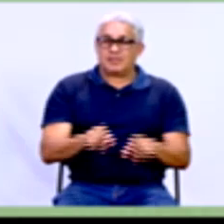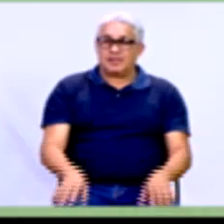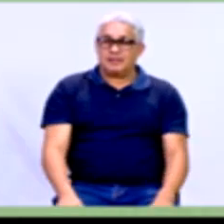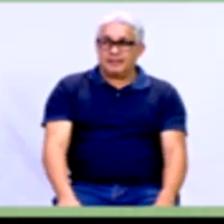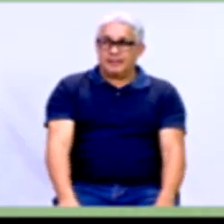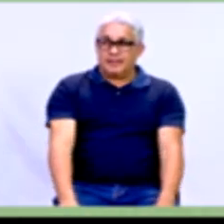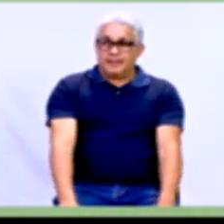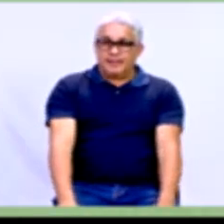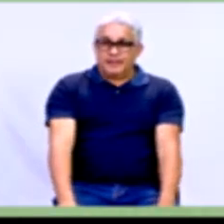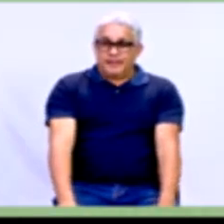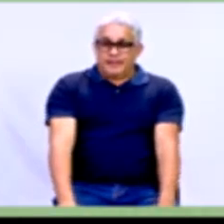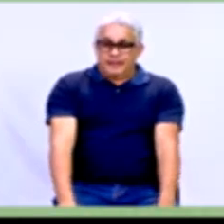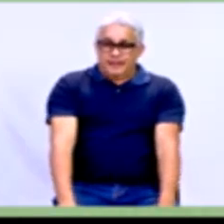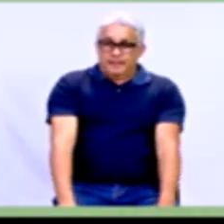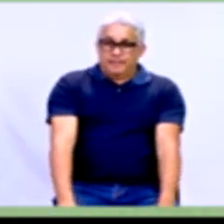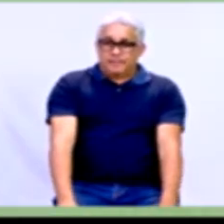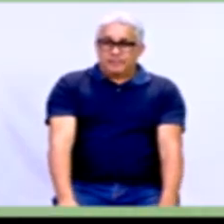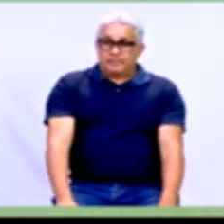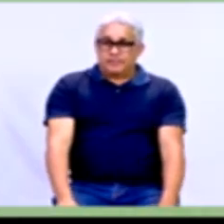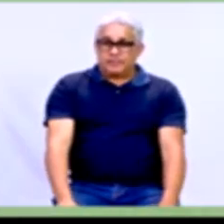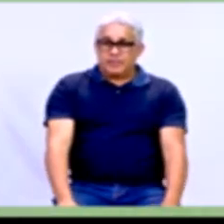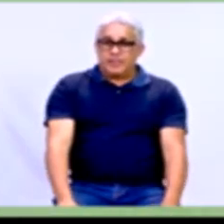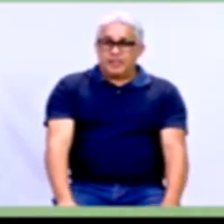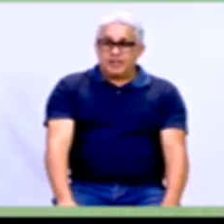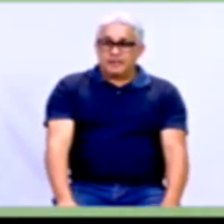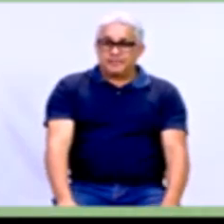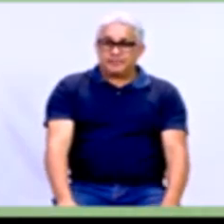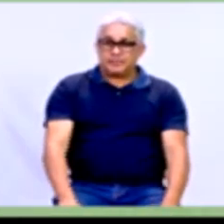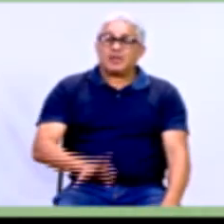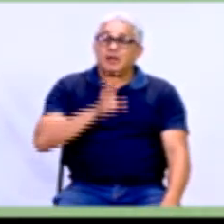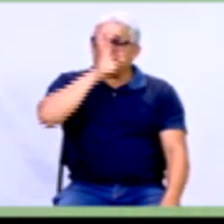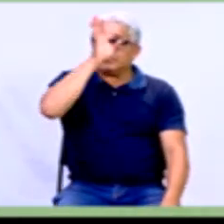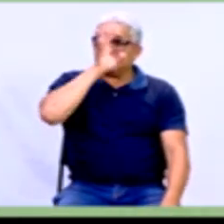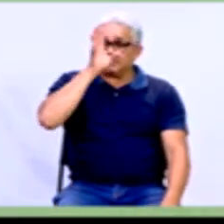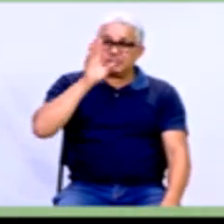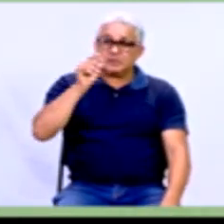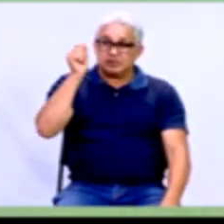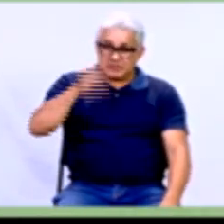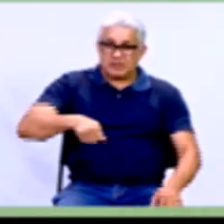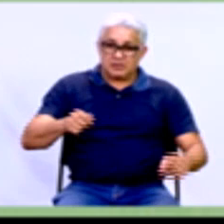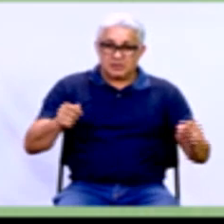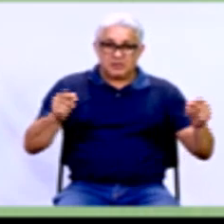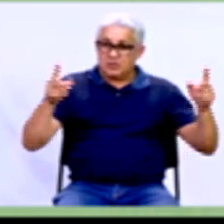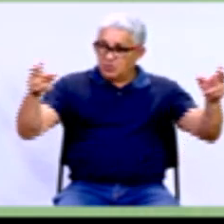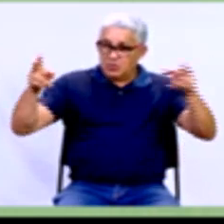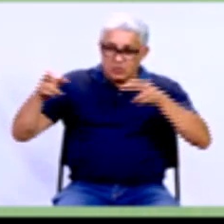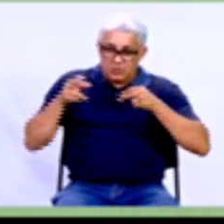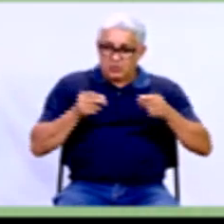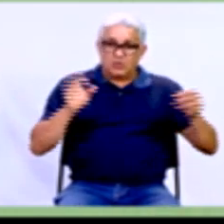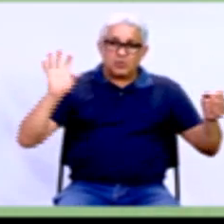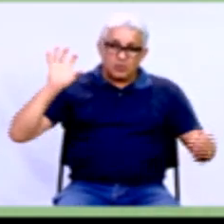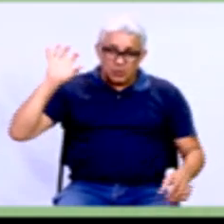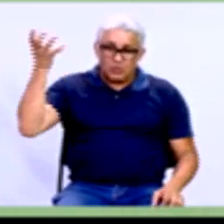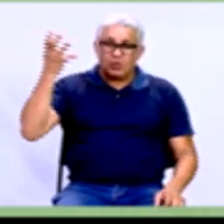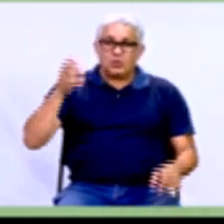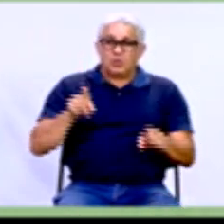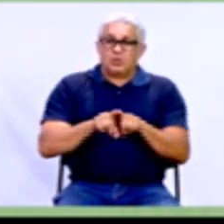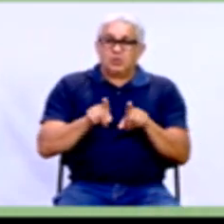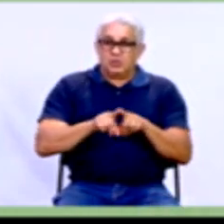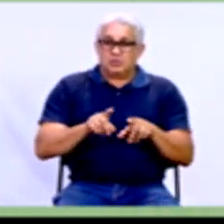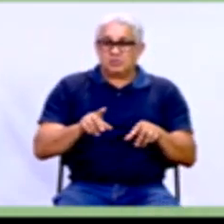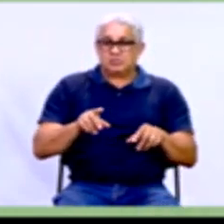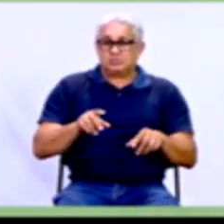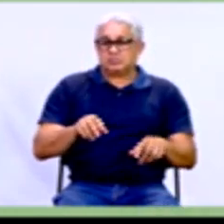Se em um fenômeno aleatório as possibilidades são igualmente prováveis, então a probabilidade de ocorrer